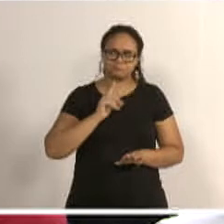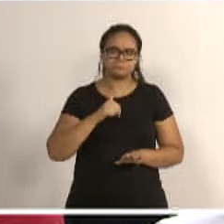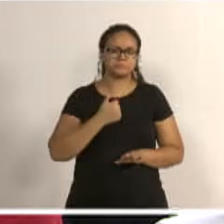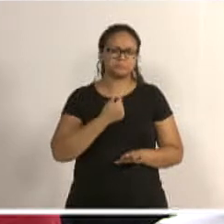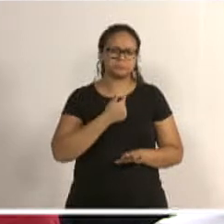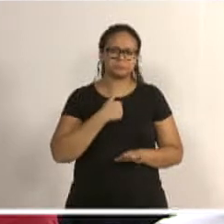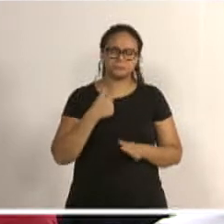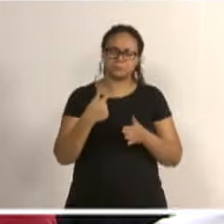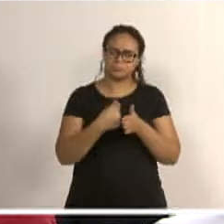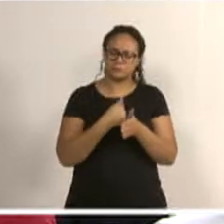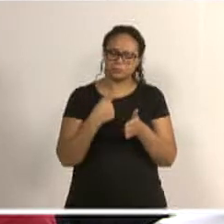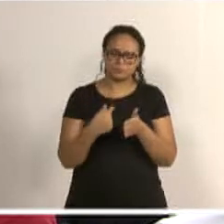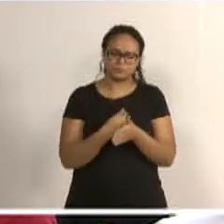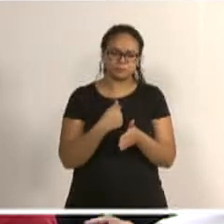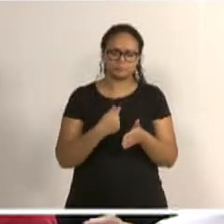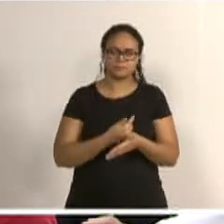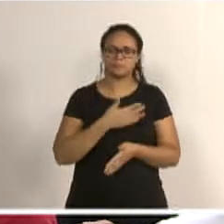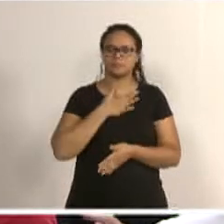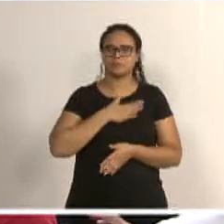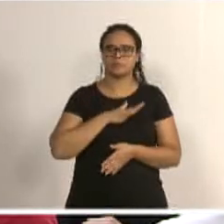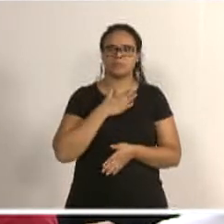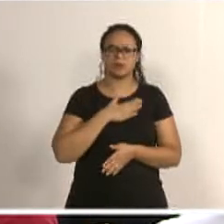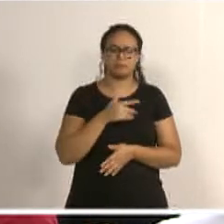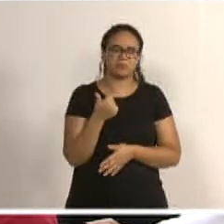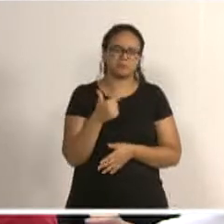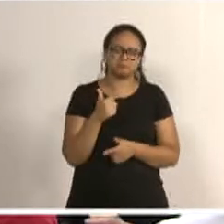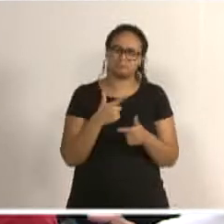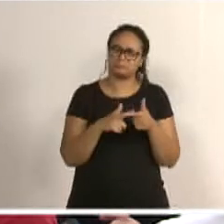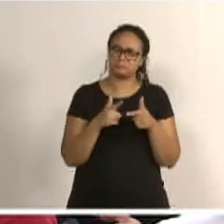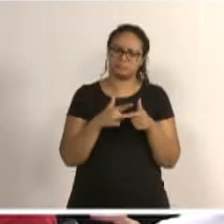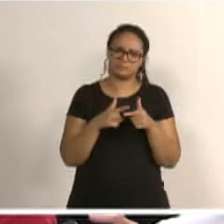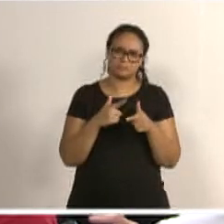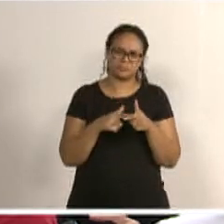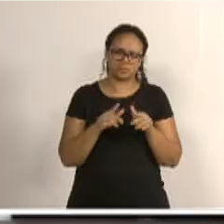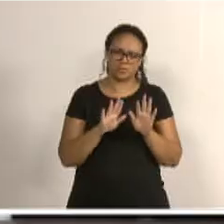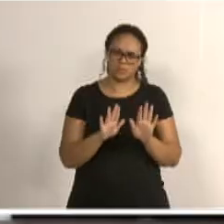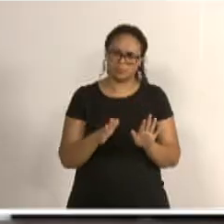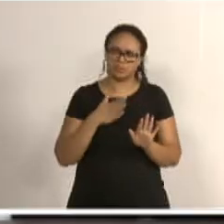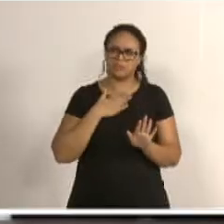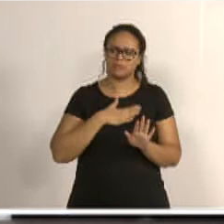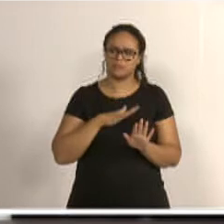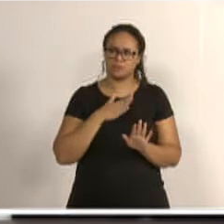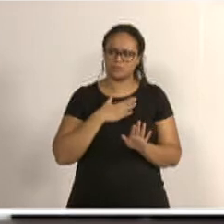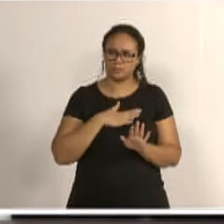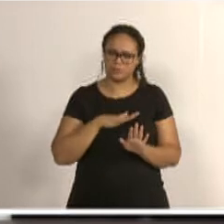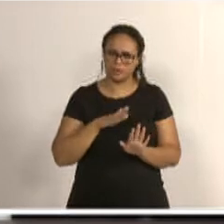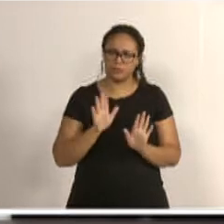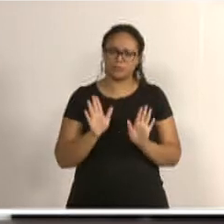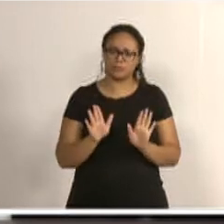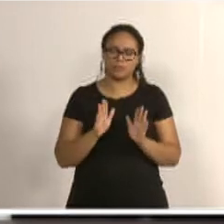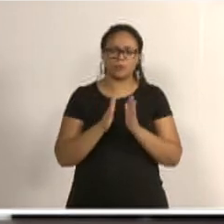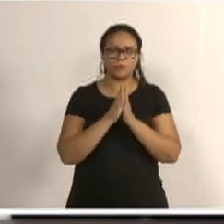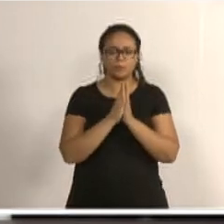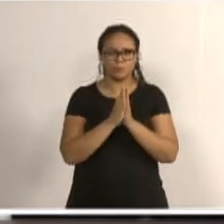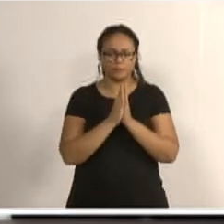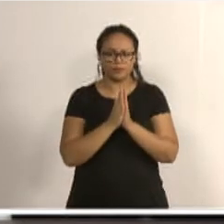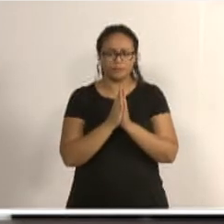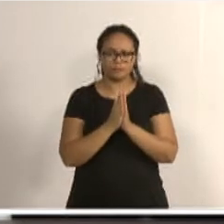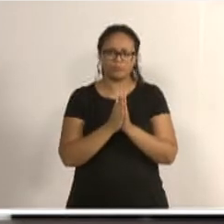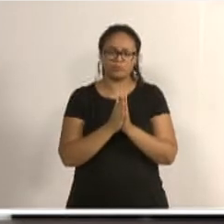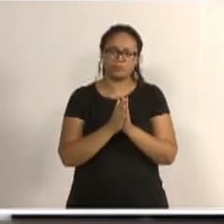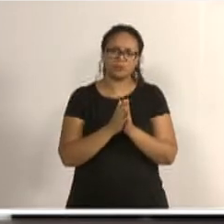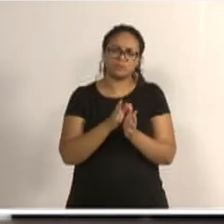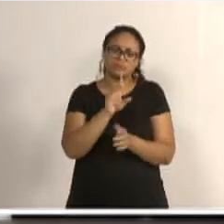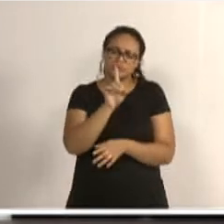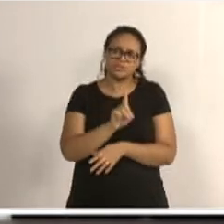todas as perguntas, ninguém está fazendo nenhuma fala contrária, está sendo tranquilo. Então vamos deixar o direito de resposta também, porque acaba